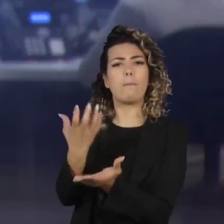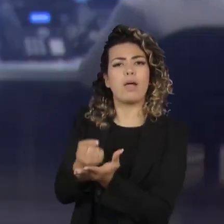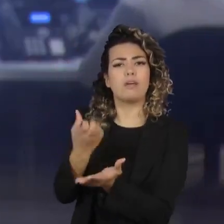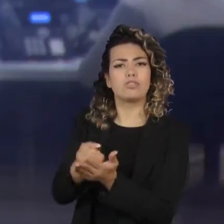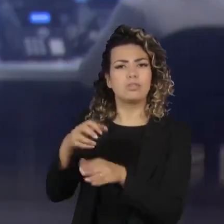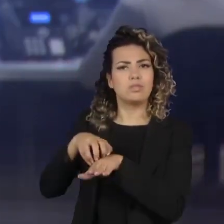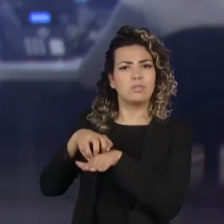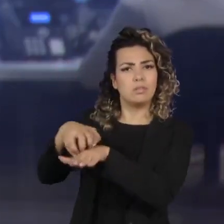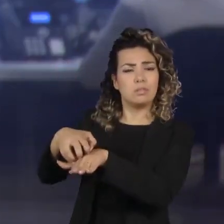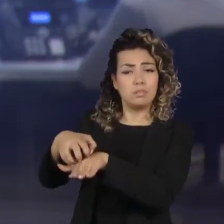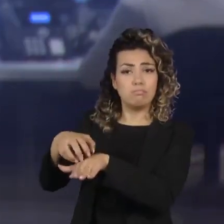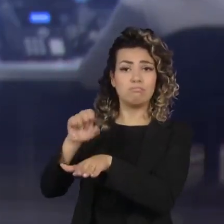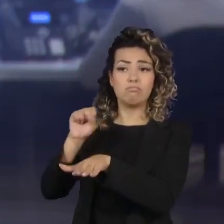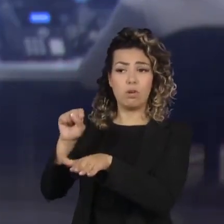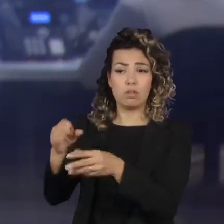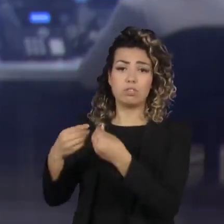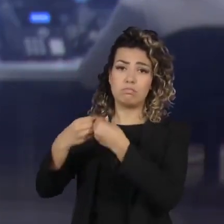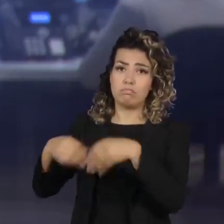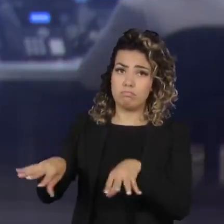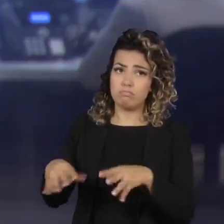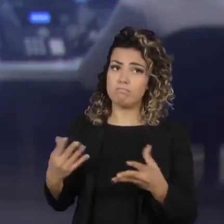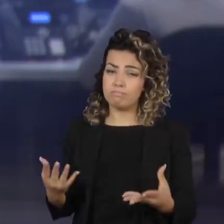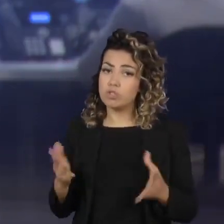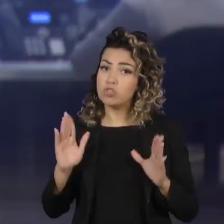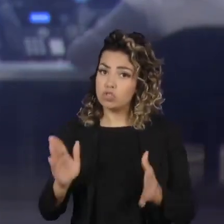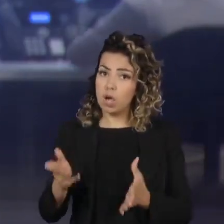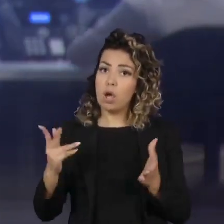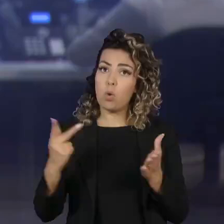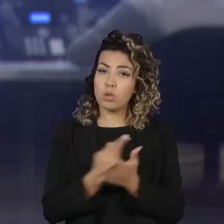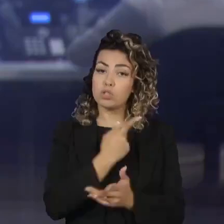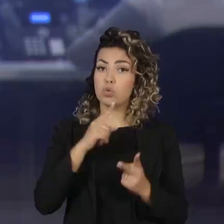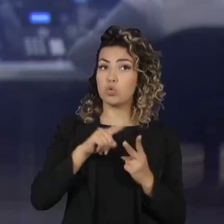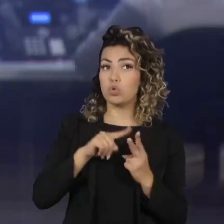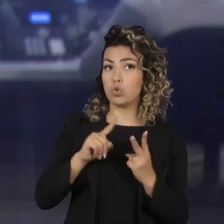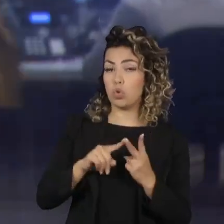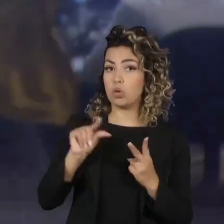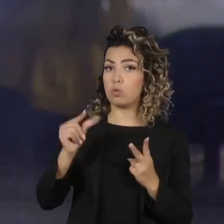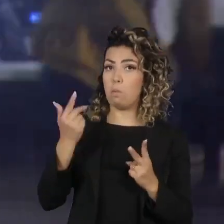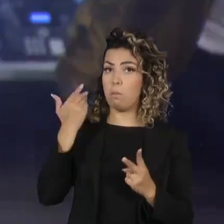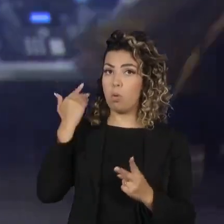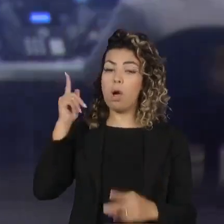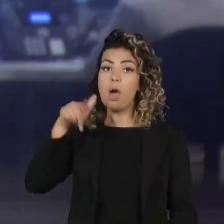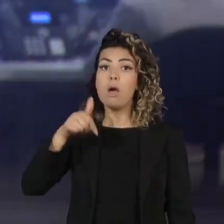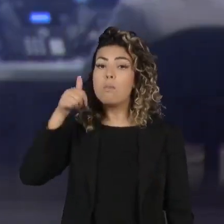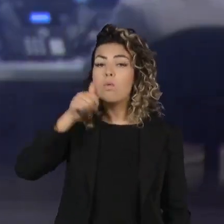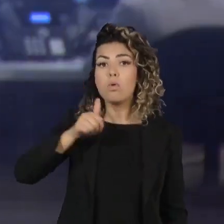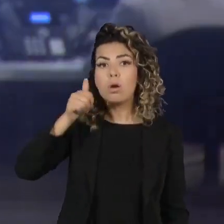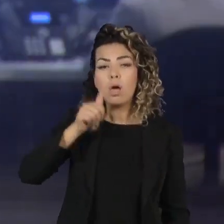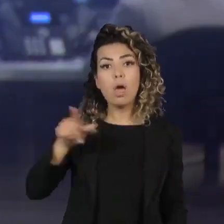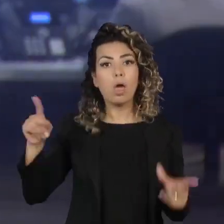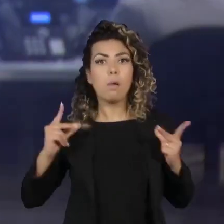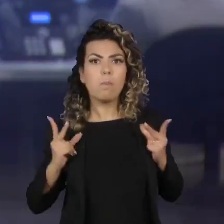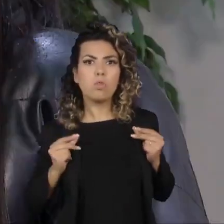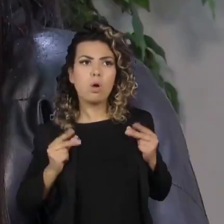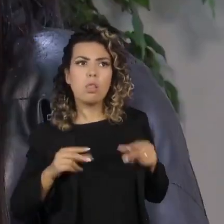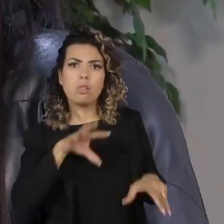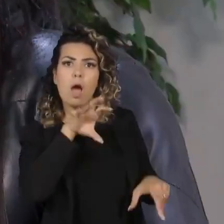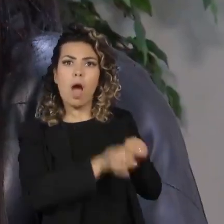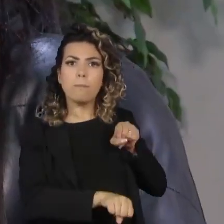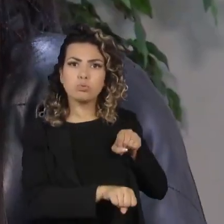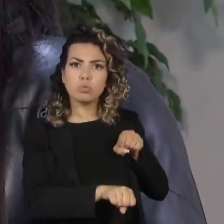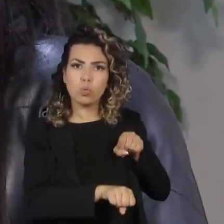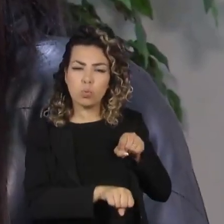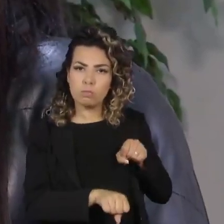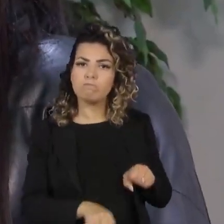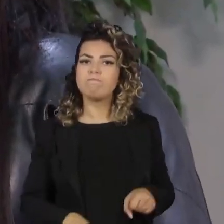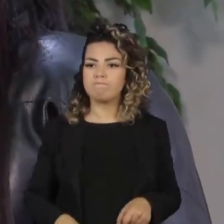foi motivada por dois casos recentes de mulheres. Uma delas menor, que foram abusadas pelos motoristas.